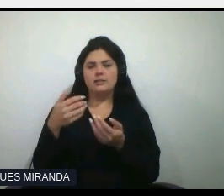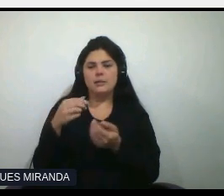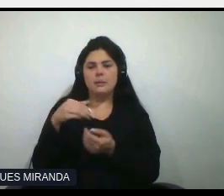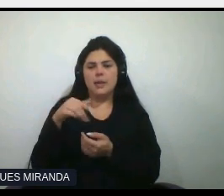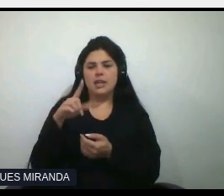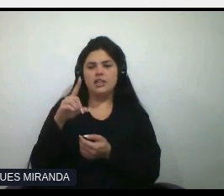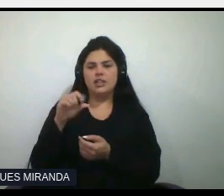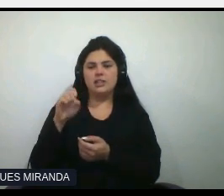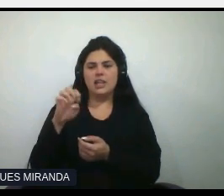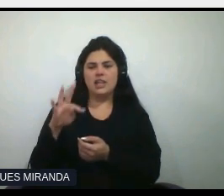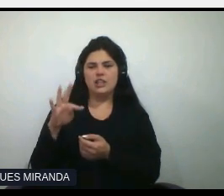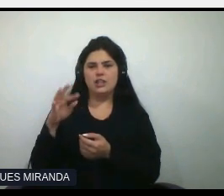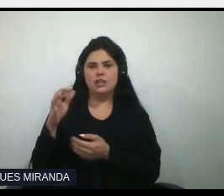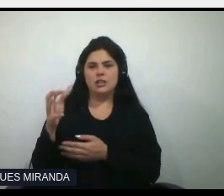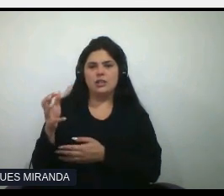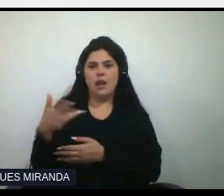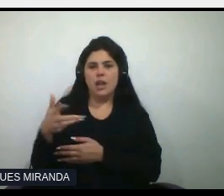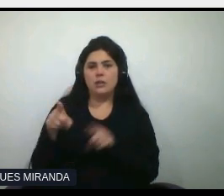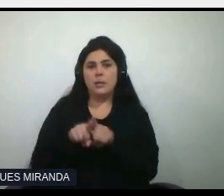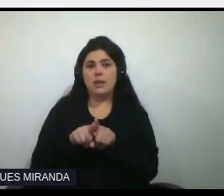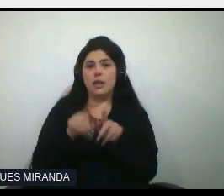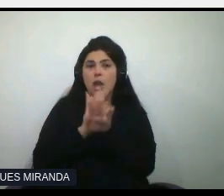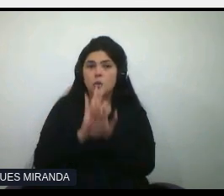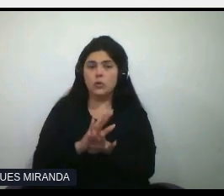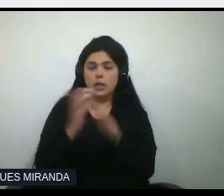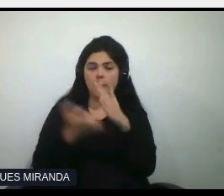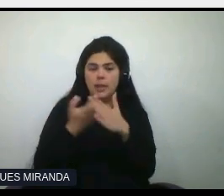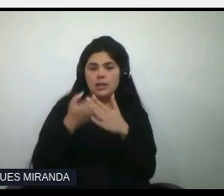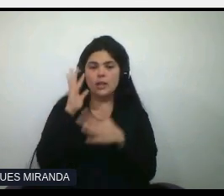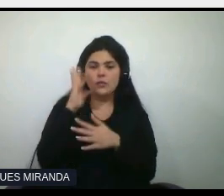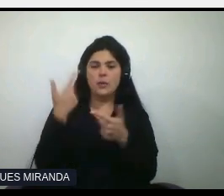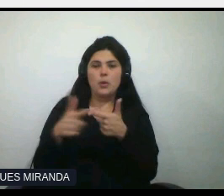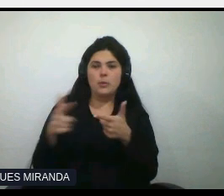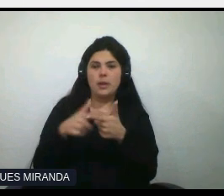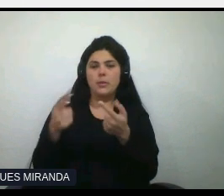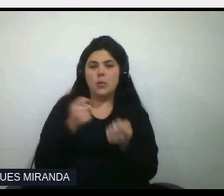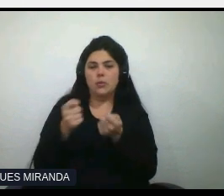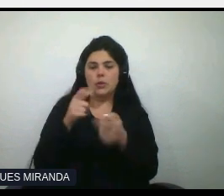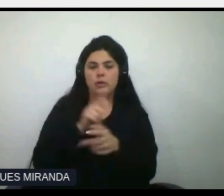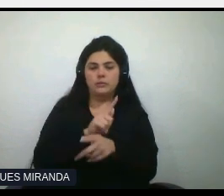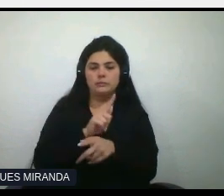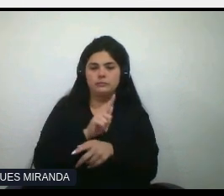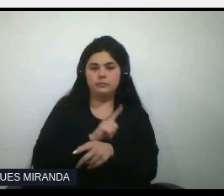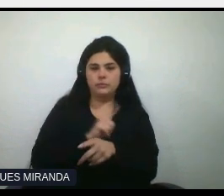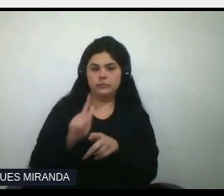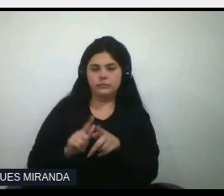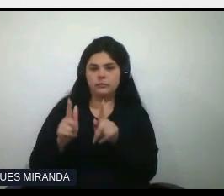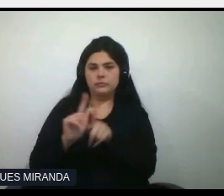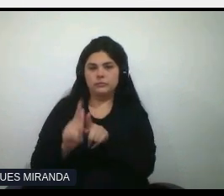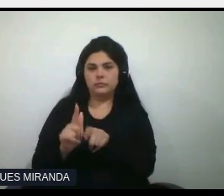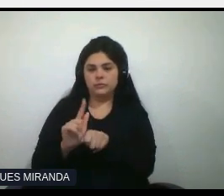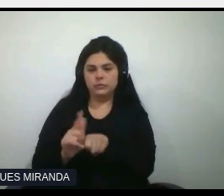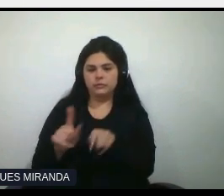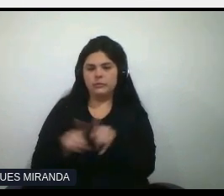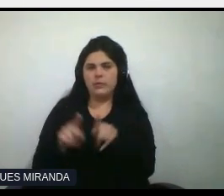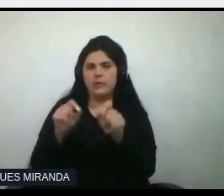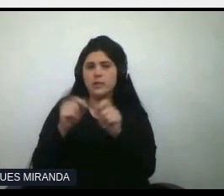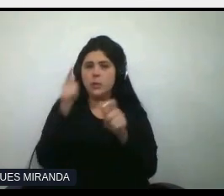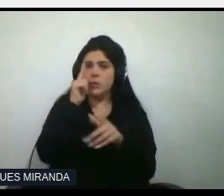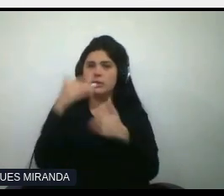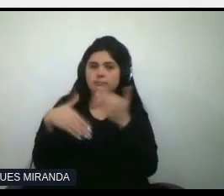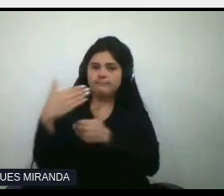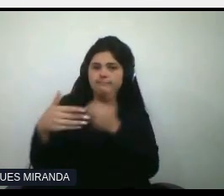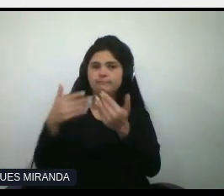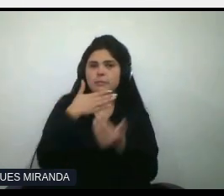que ajuda outras empresas a resolver os seus problemas relacionados à gestão e governança, e com isso fazer com que eles consigam alcançar